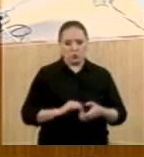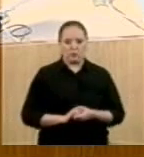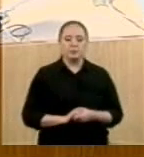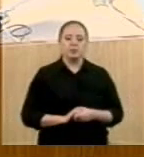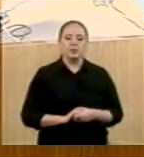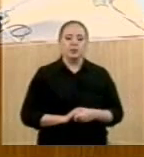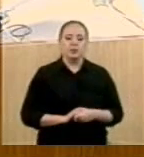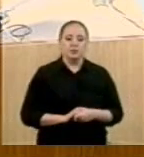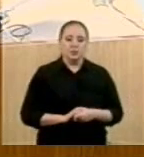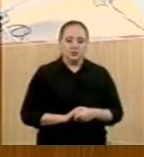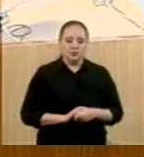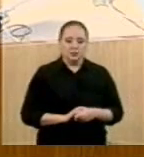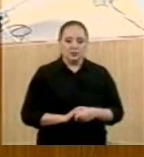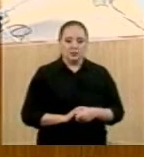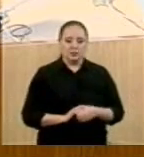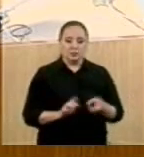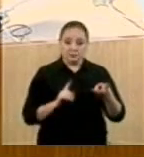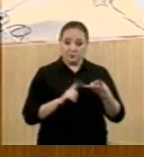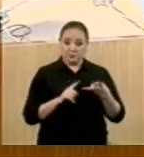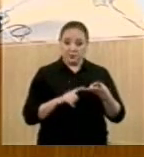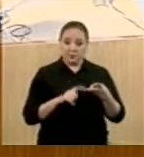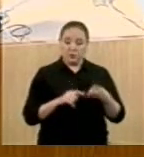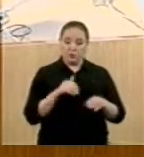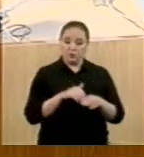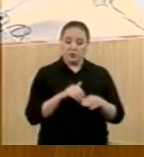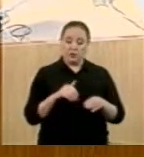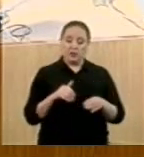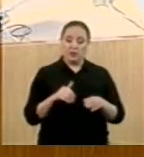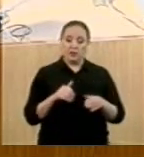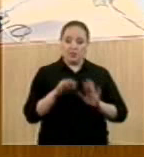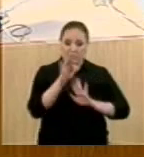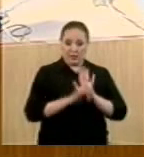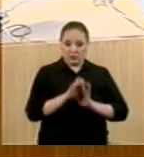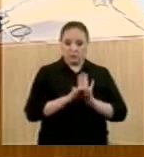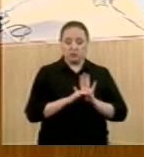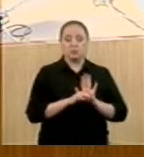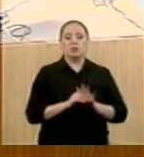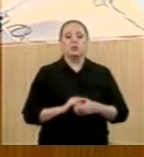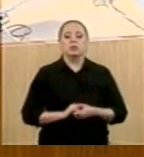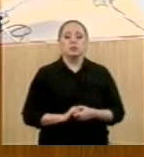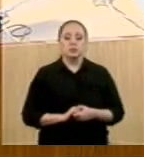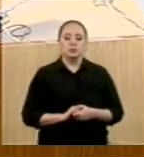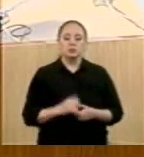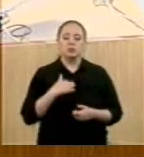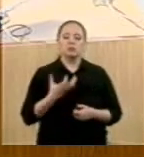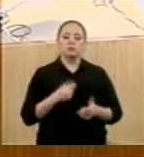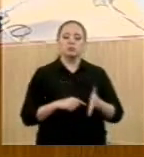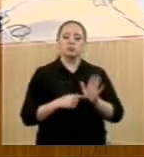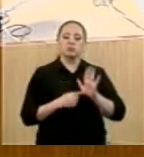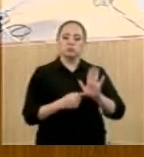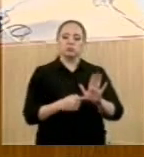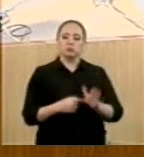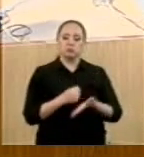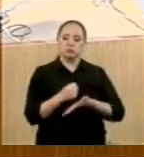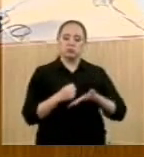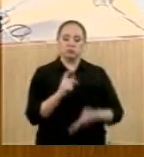senhora presidente, procuro aqui dar o fundamento desta matéria à luz dos direitos da personalidade